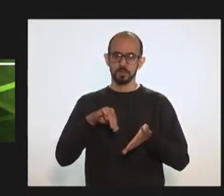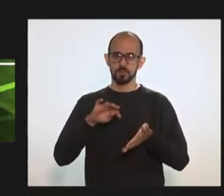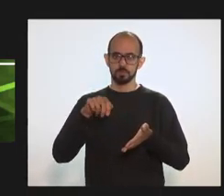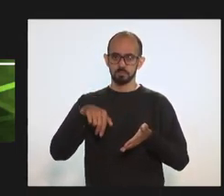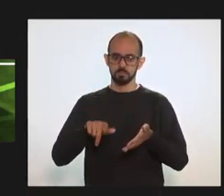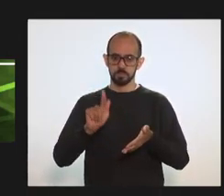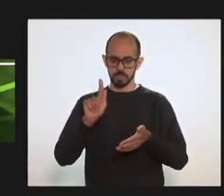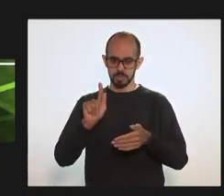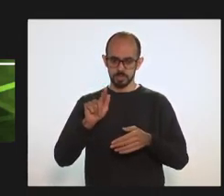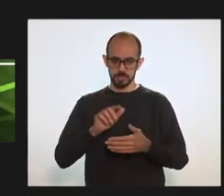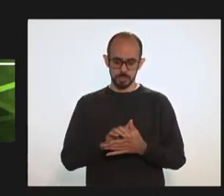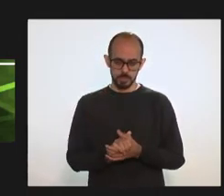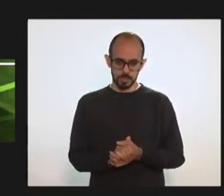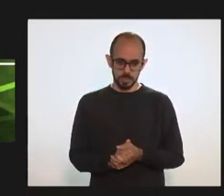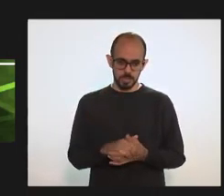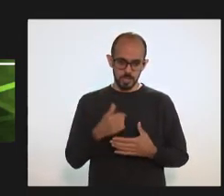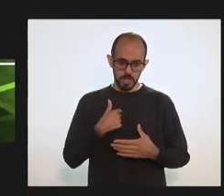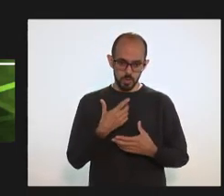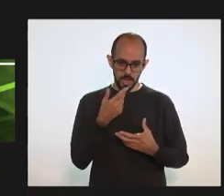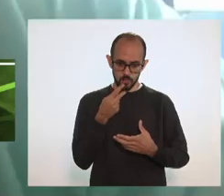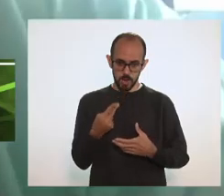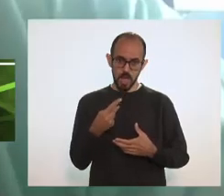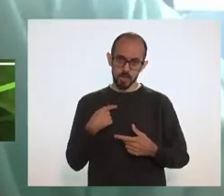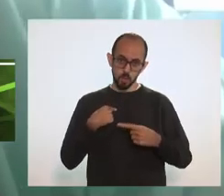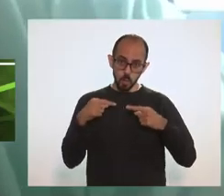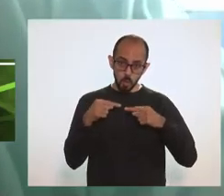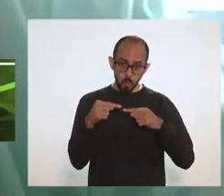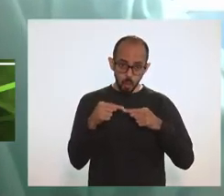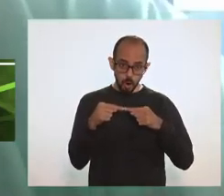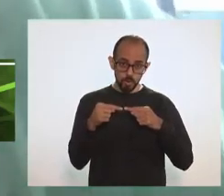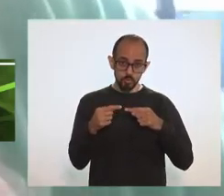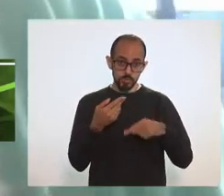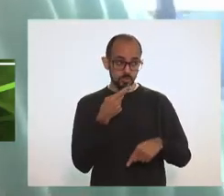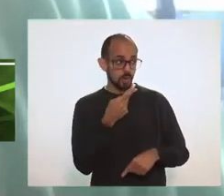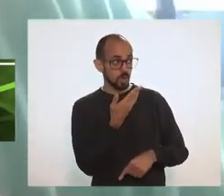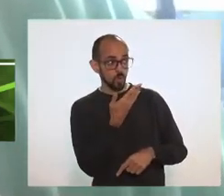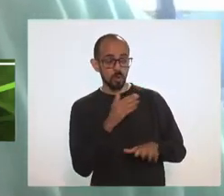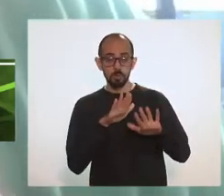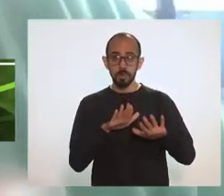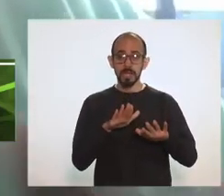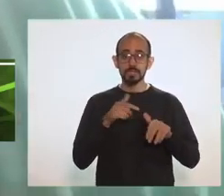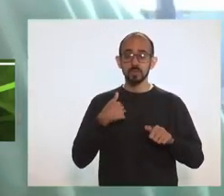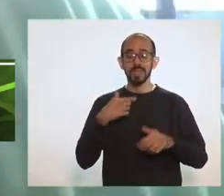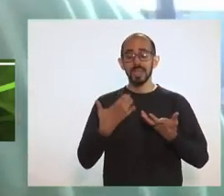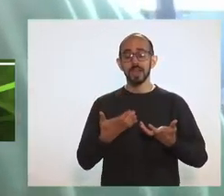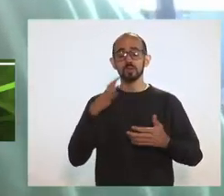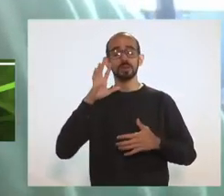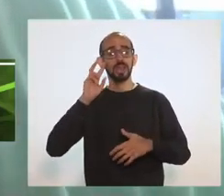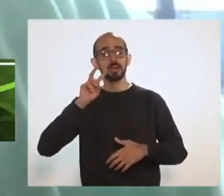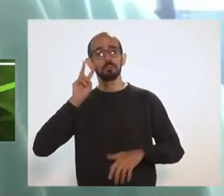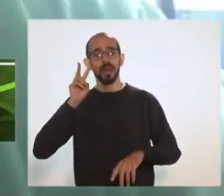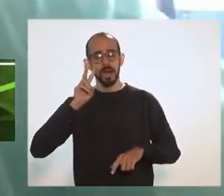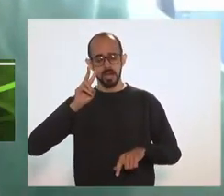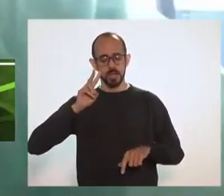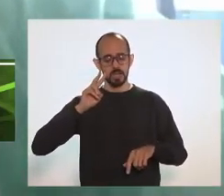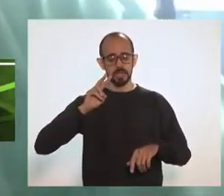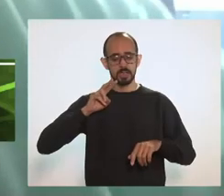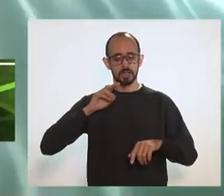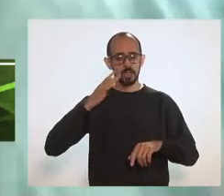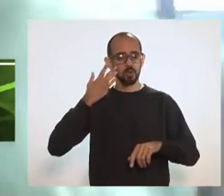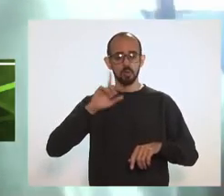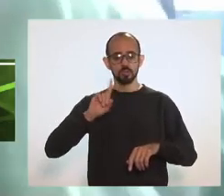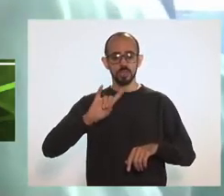Para discutir. Primeiro, é só isso. Não é, é para fazer referência à alteração da lei e não, por isso, uma subemenda à